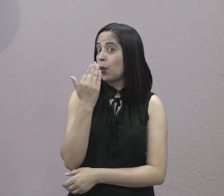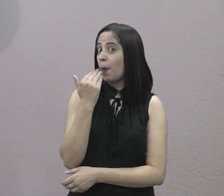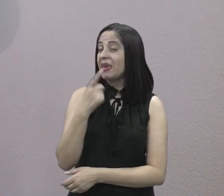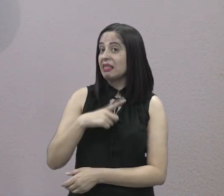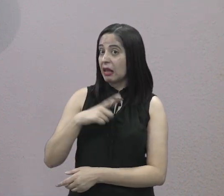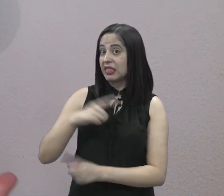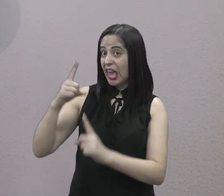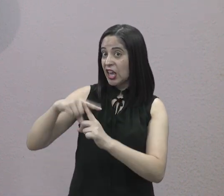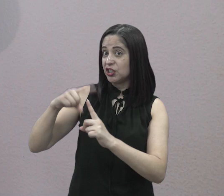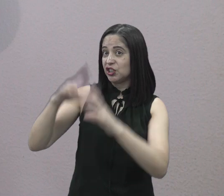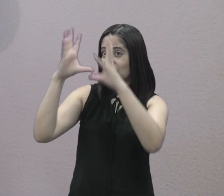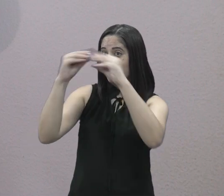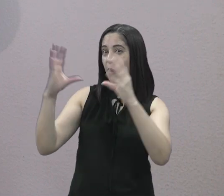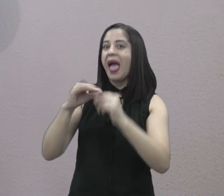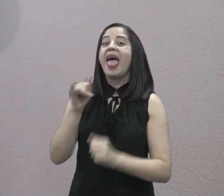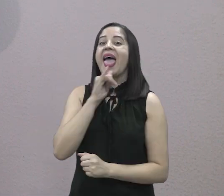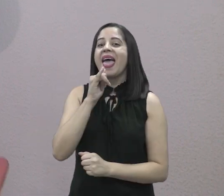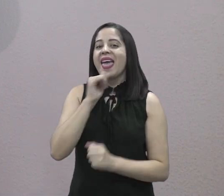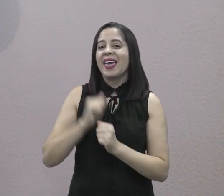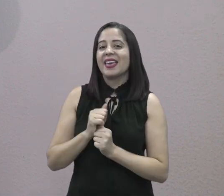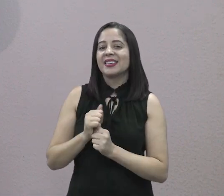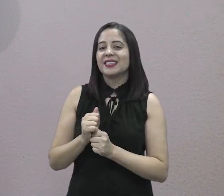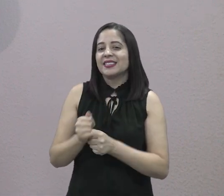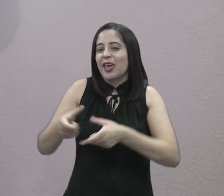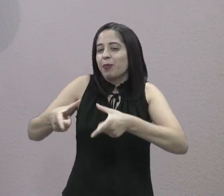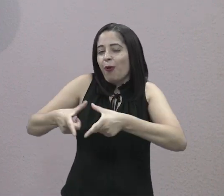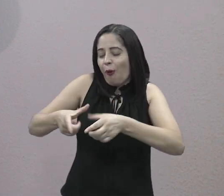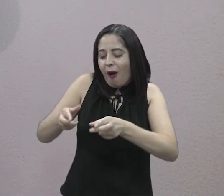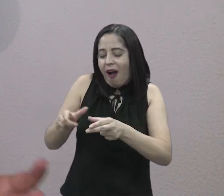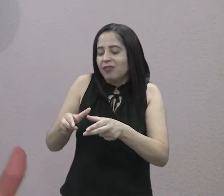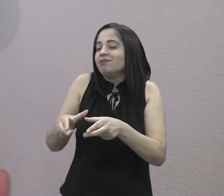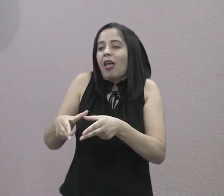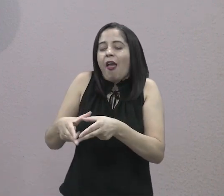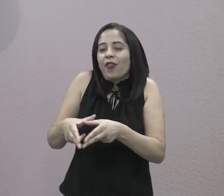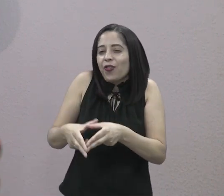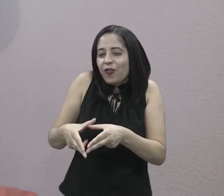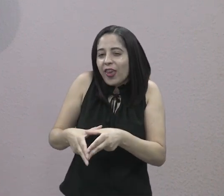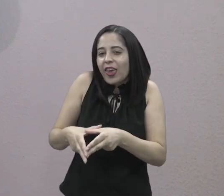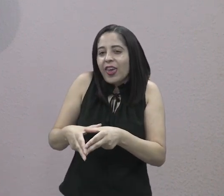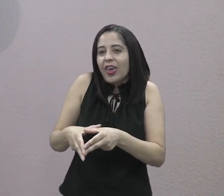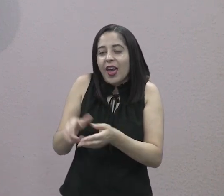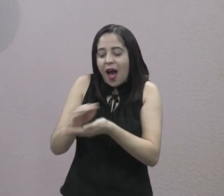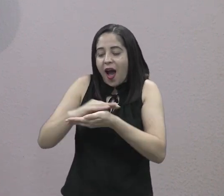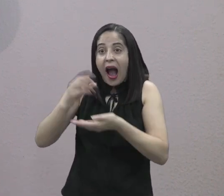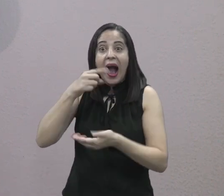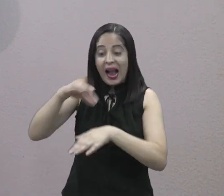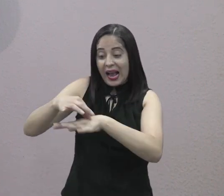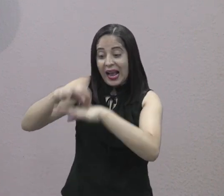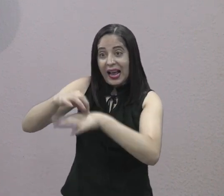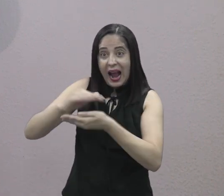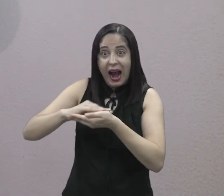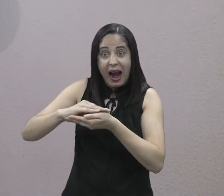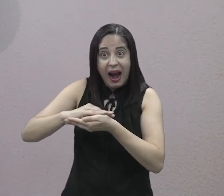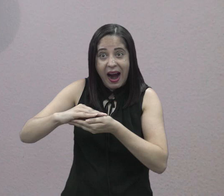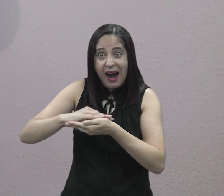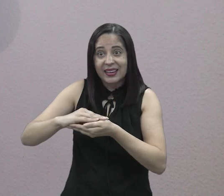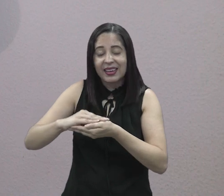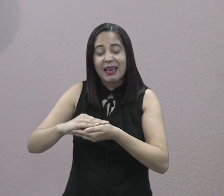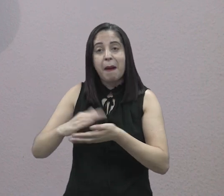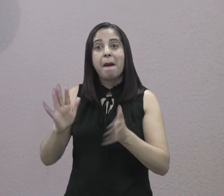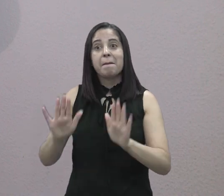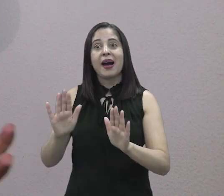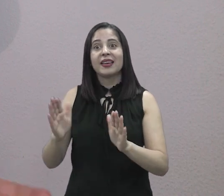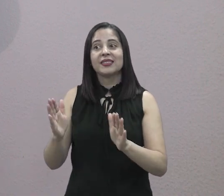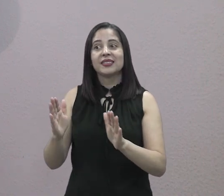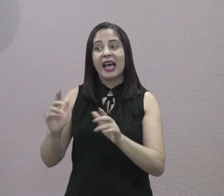alimentação, né? Quem aqui não gosta de uma esfirra, de um quibe? Tanto que, assim, a esfirra até acabou... O interessante é que a